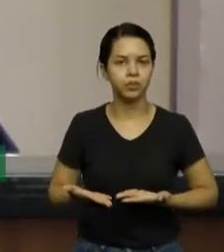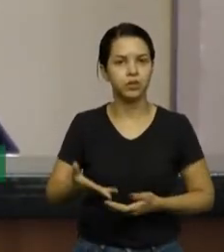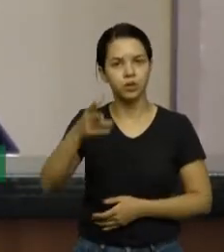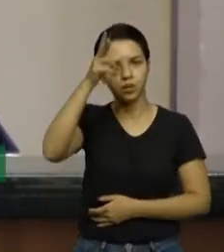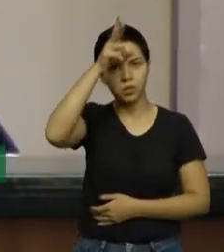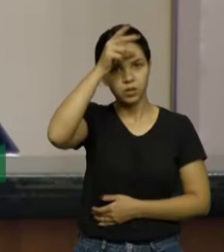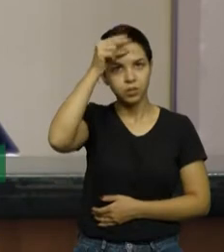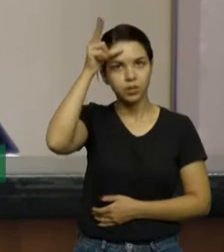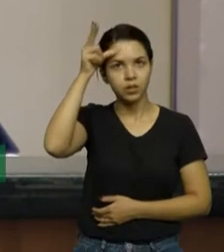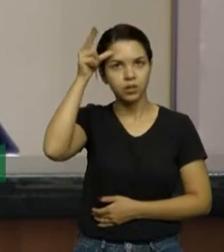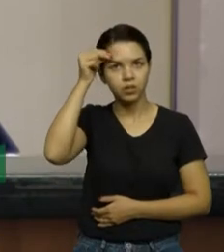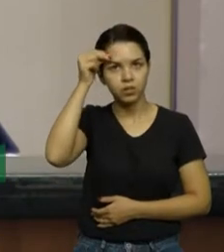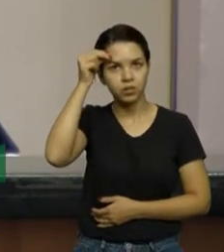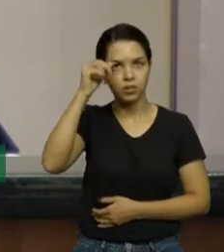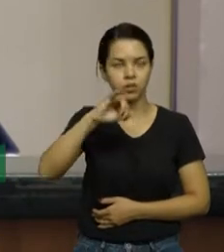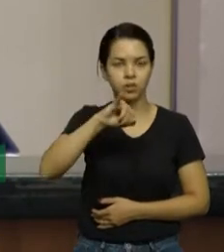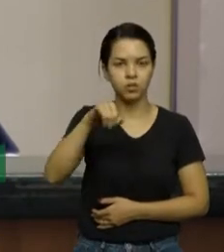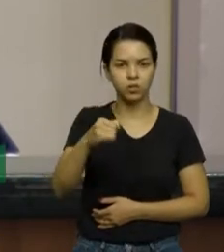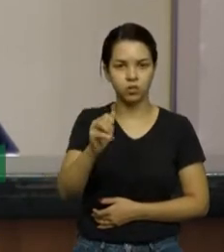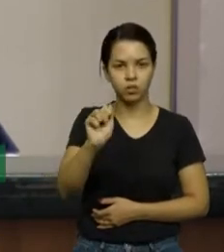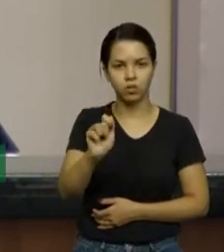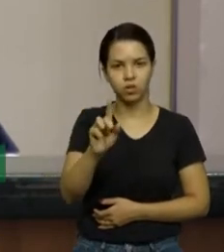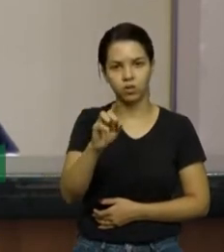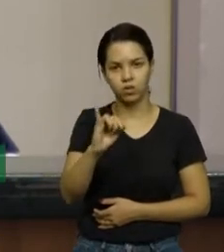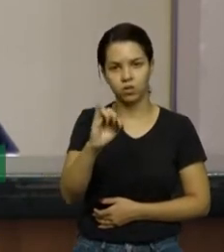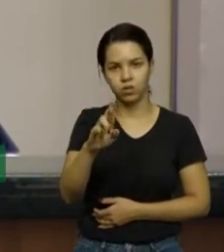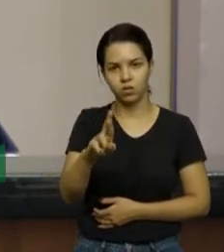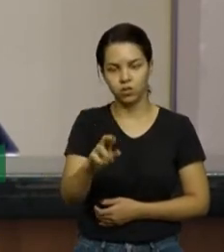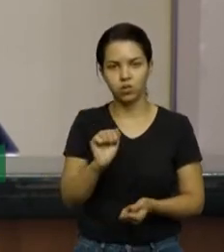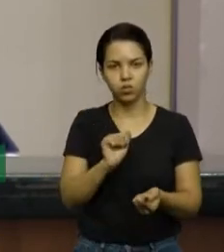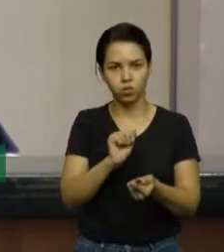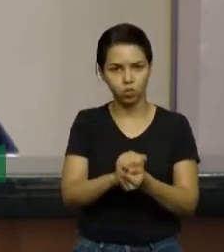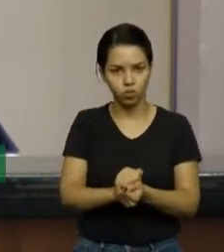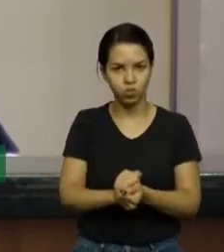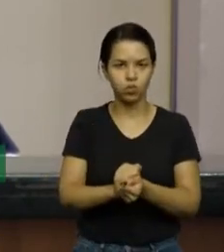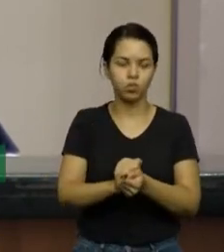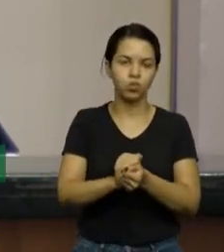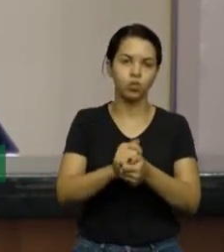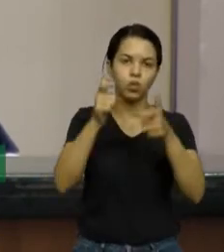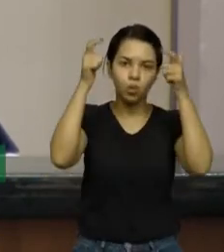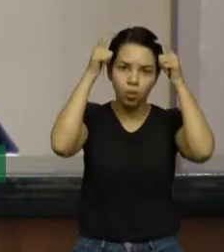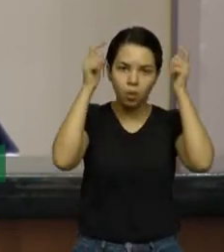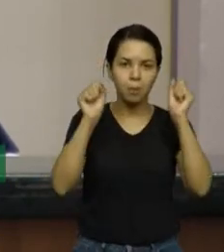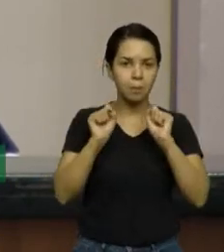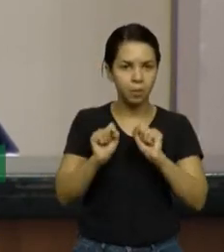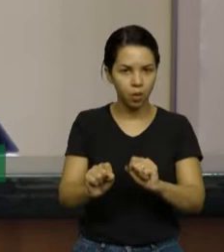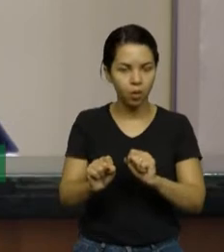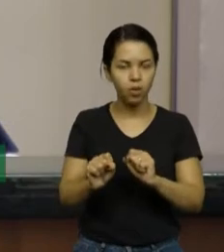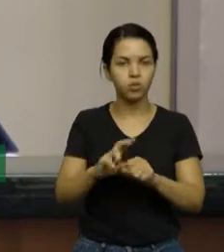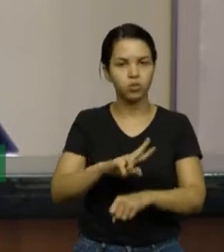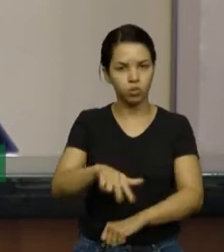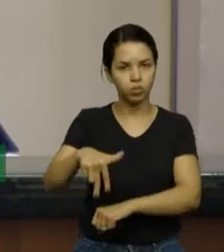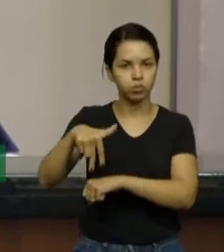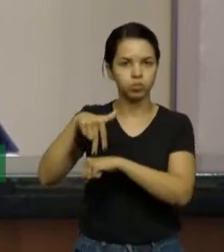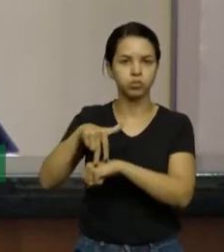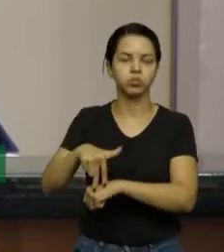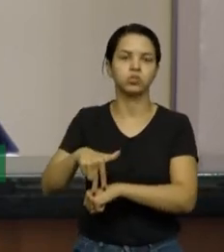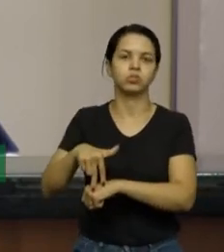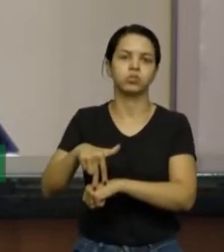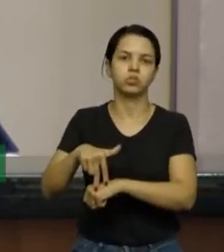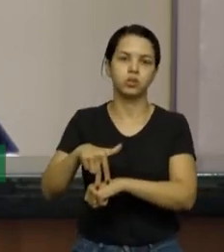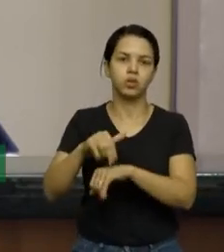prefeito Jadir Luiz de Souza, acompanhado da realeza, para uso da palavra e divulgar a